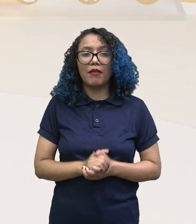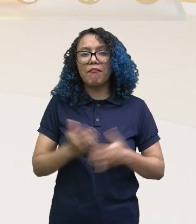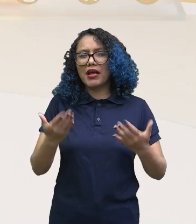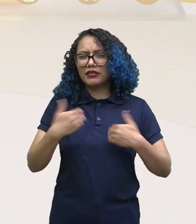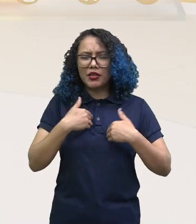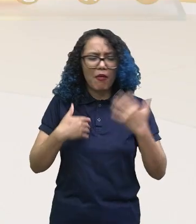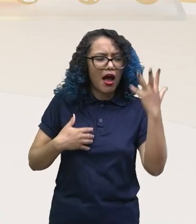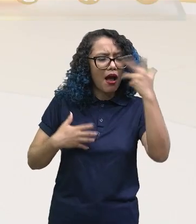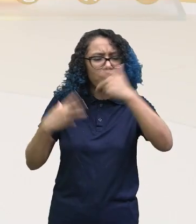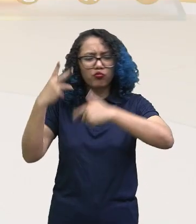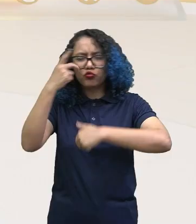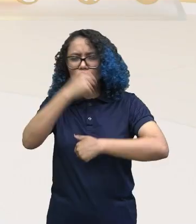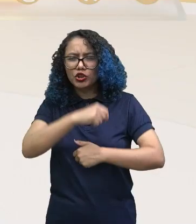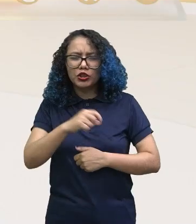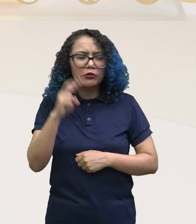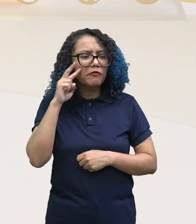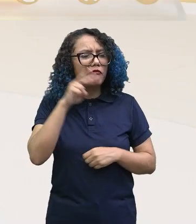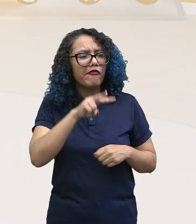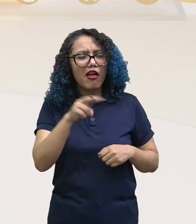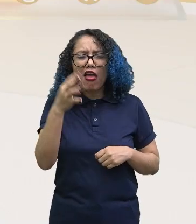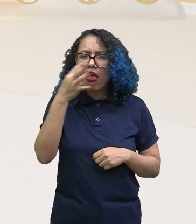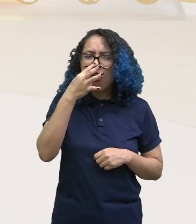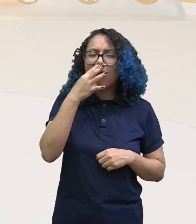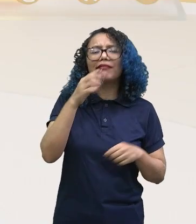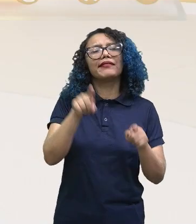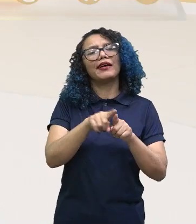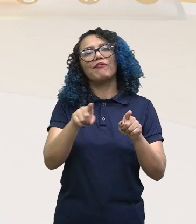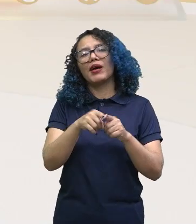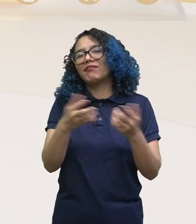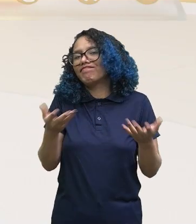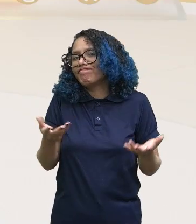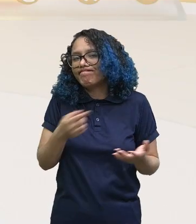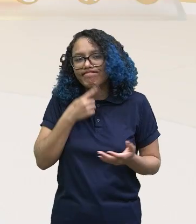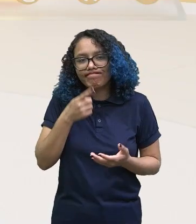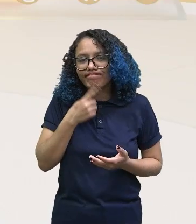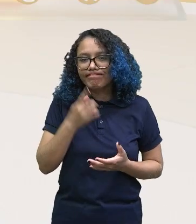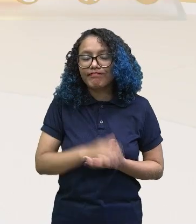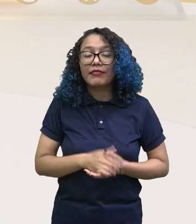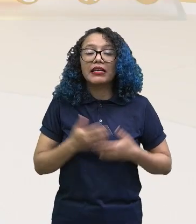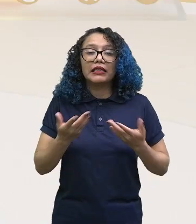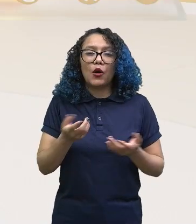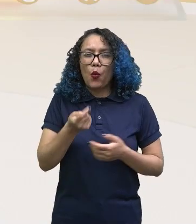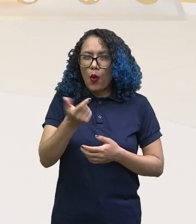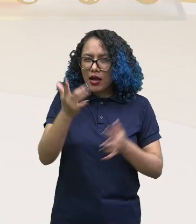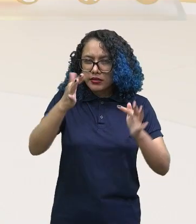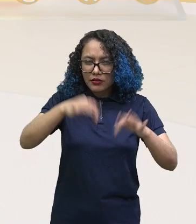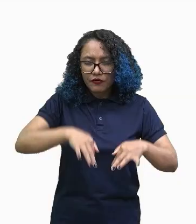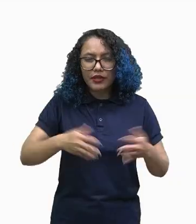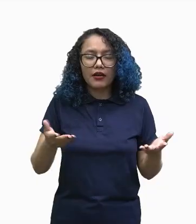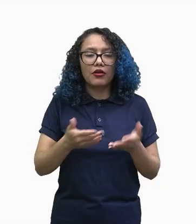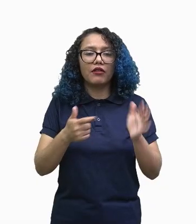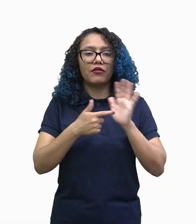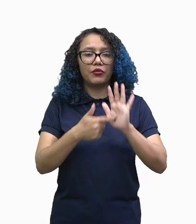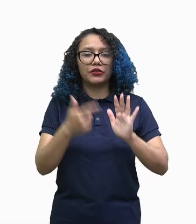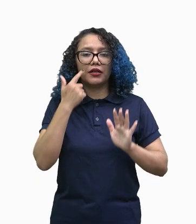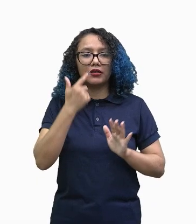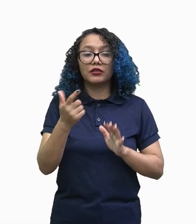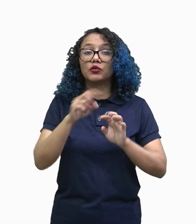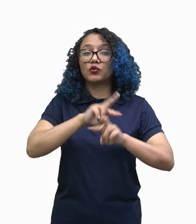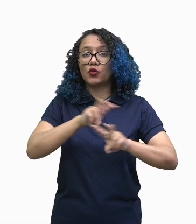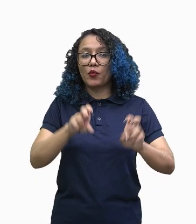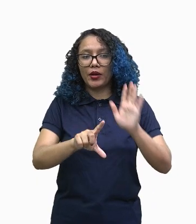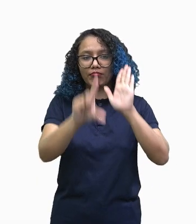animais no dia a dia, né? Com certeza. Bom, e aí, né, para a gente já ir encerrando para o finalzinho da aula, a gente vai apresentar um pouquinho sobre